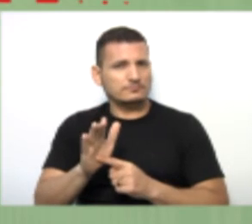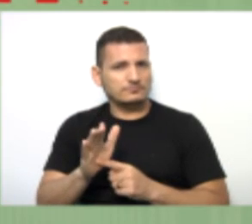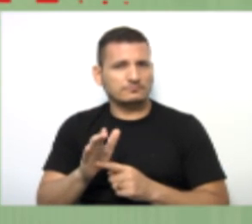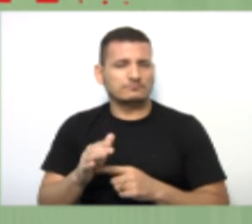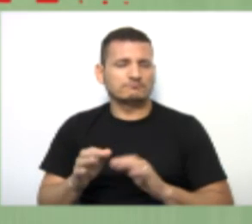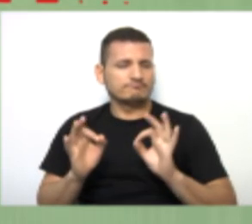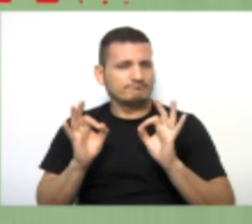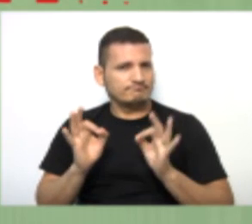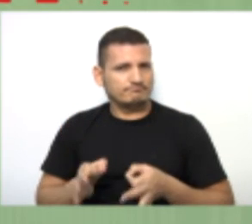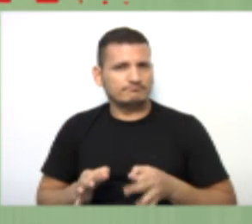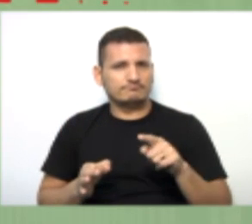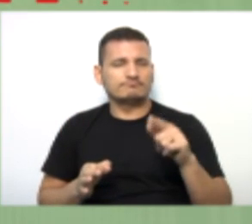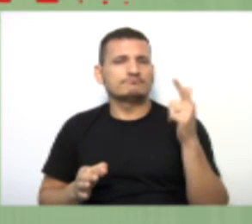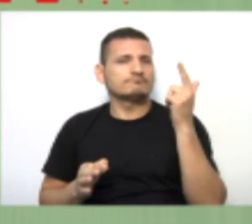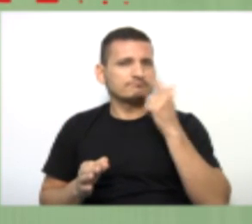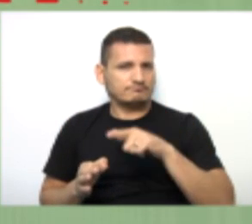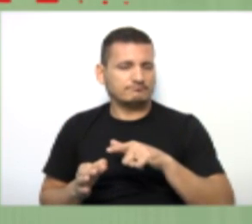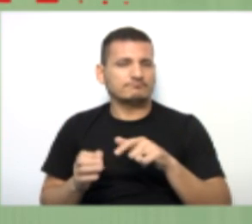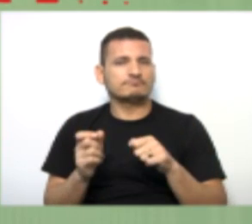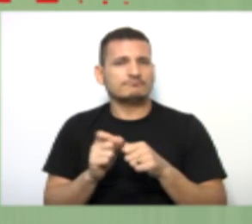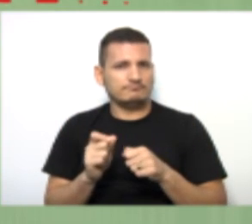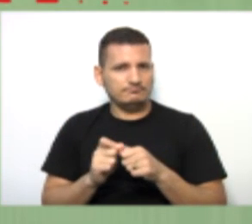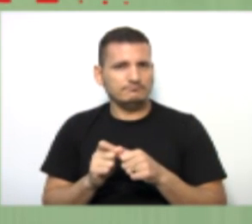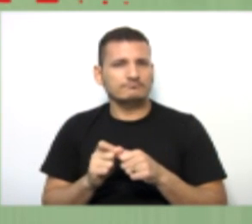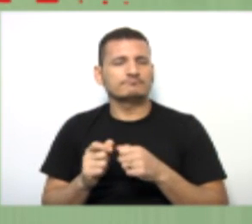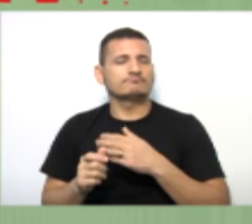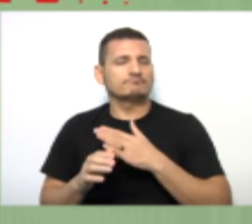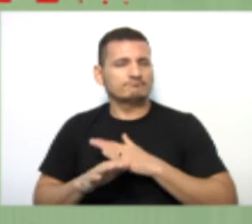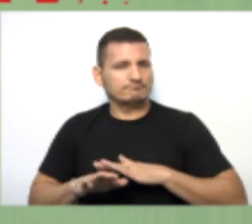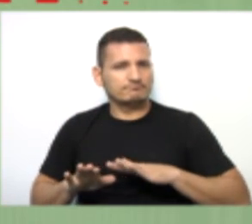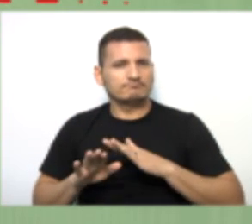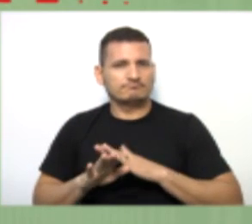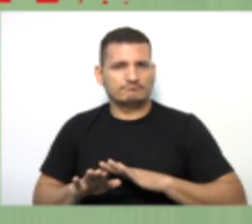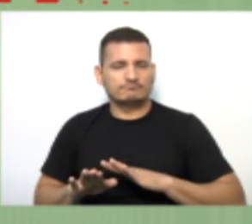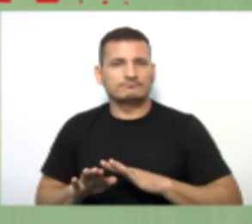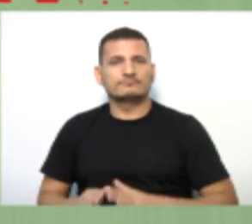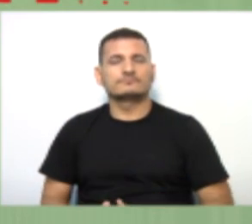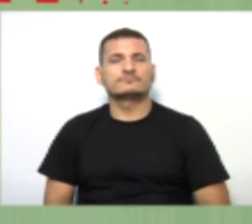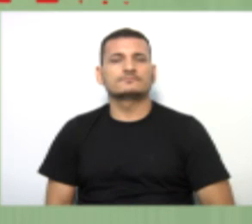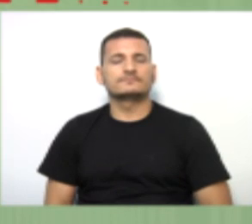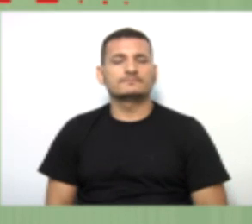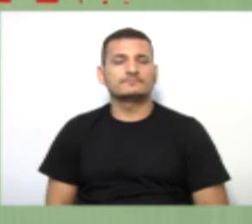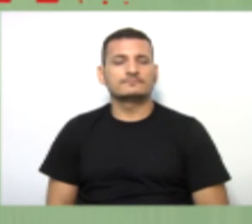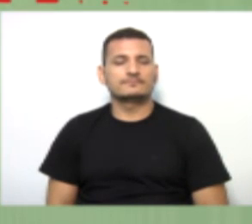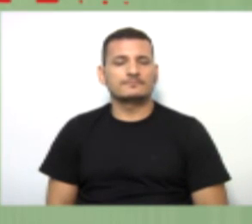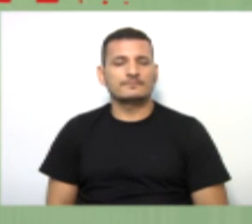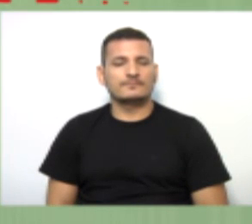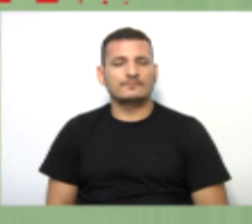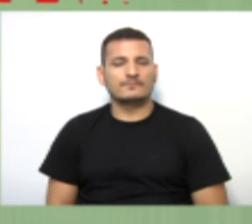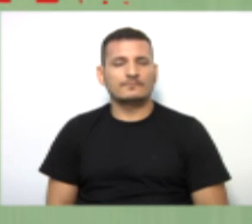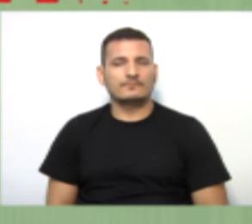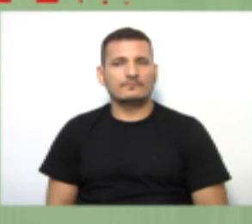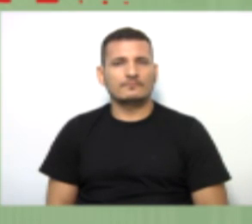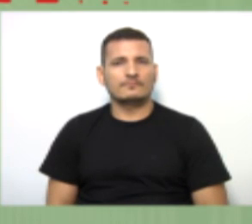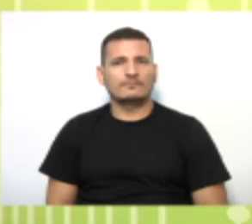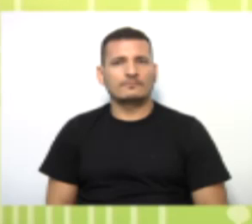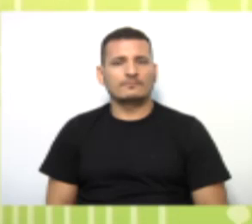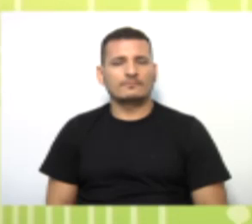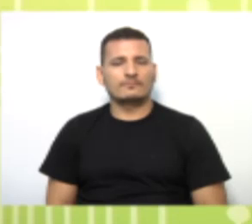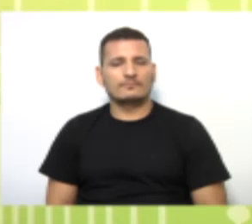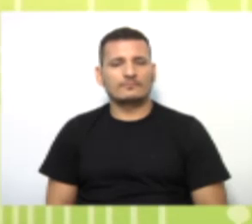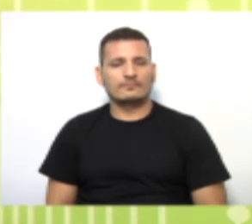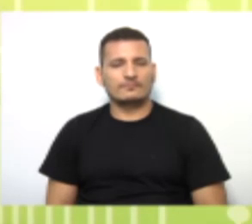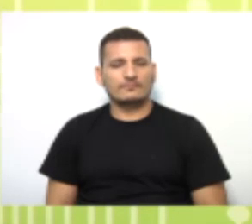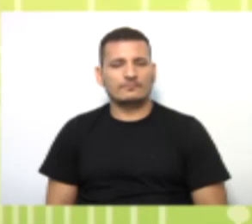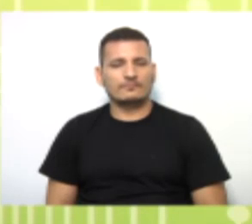com toda certeza, tá, gente? Você consegue fazer isso de forma bem tranquila, bem legal. Tá? Uma situação interessante, voltando aqui para mim aqui agora, que